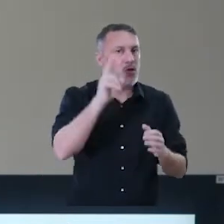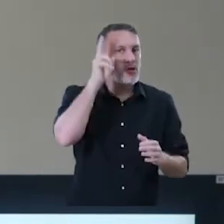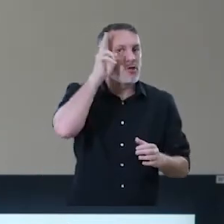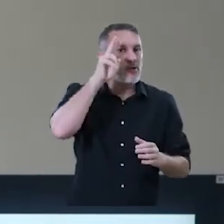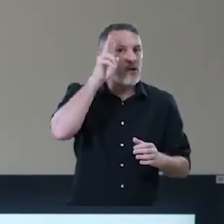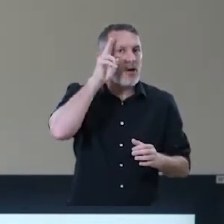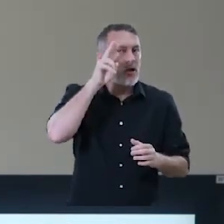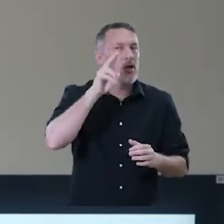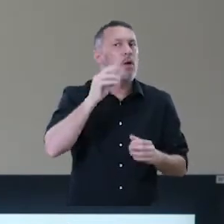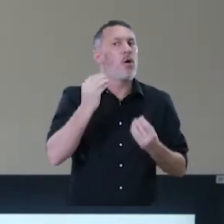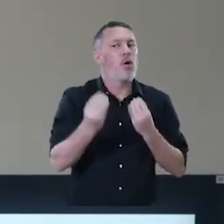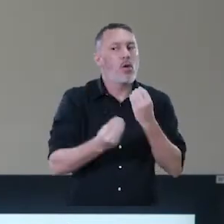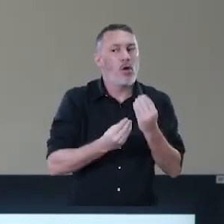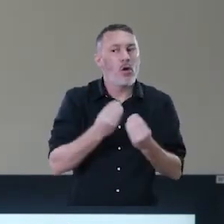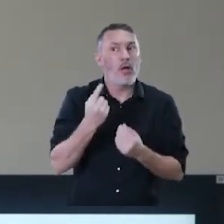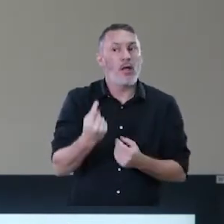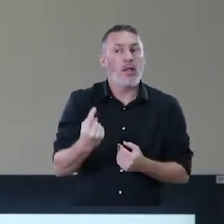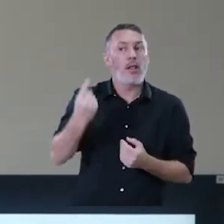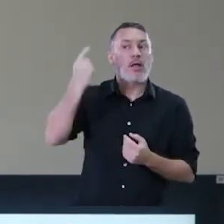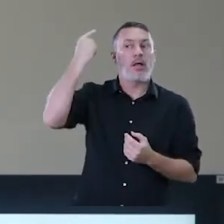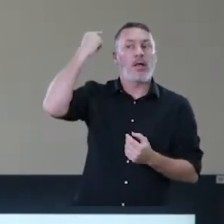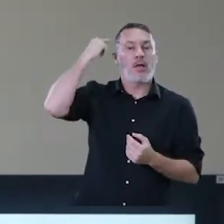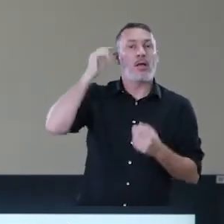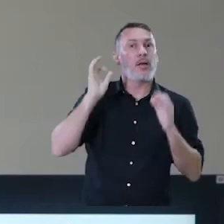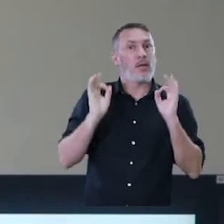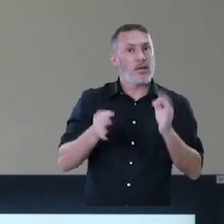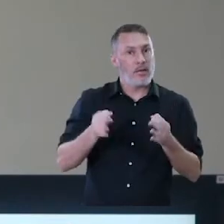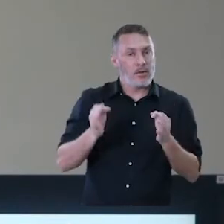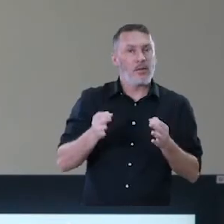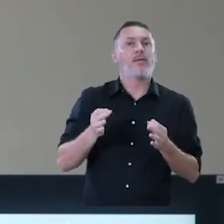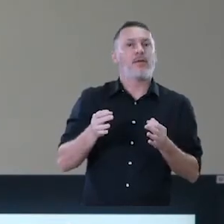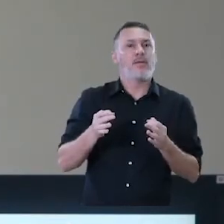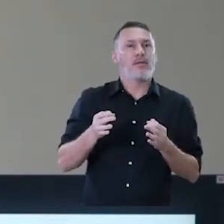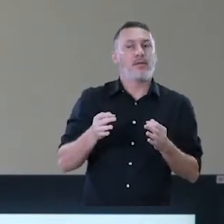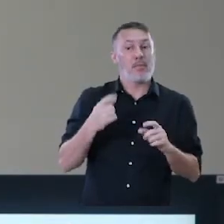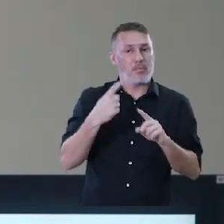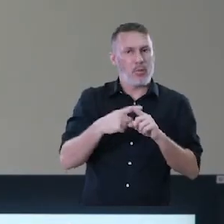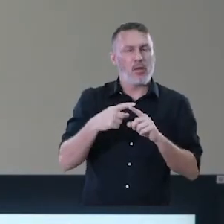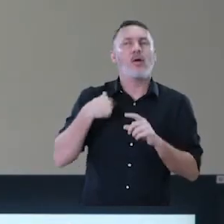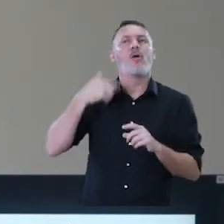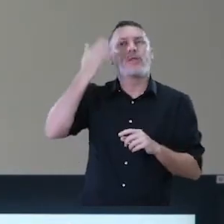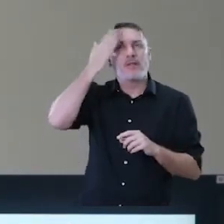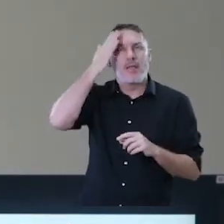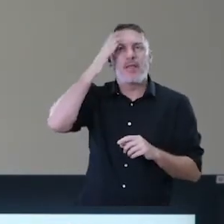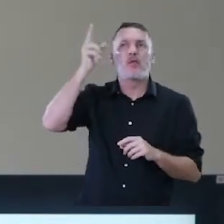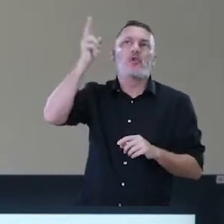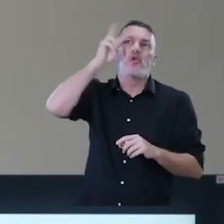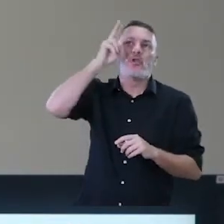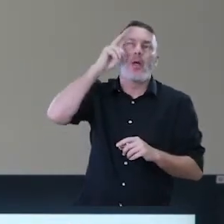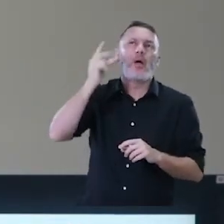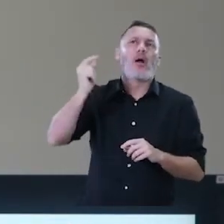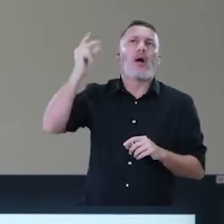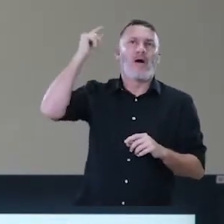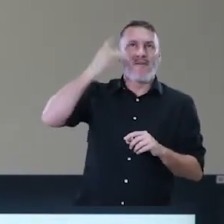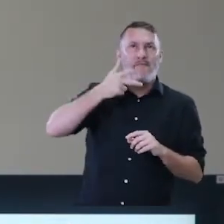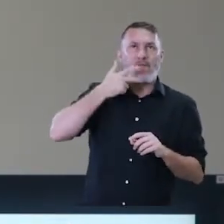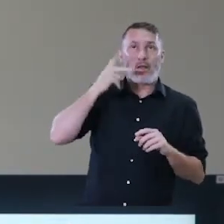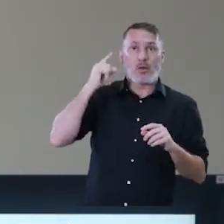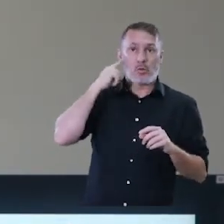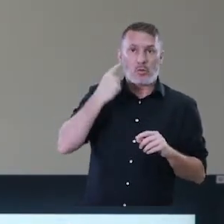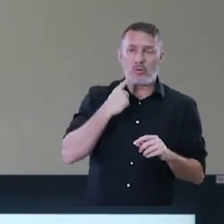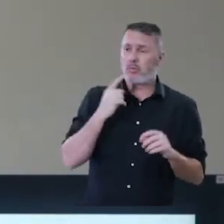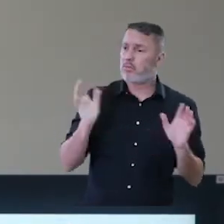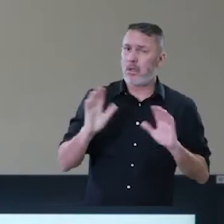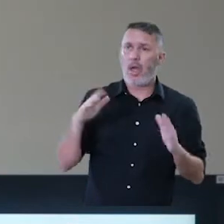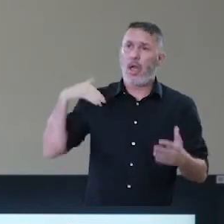contextualização histórica, para falar para o corretor, fala, meu amigo, não é um problema atual, e eu domino porque eu vou falar da história e o que